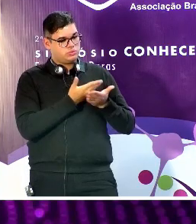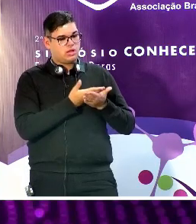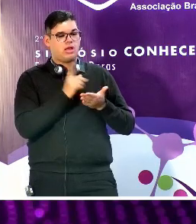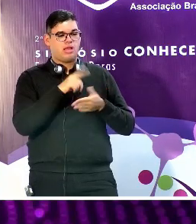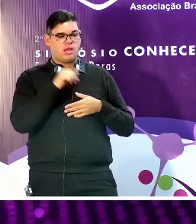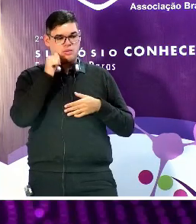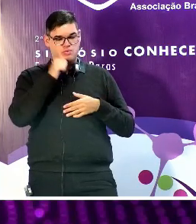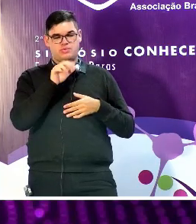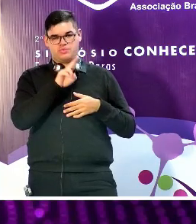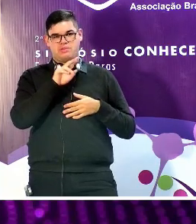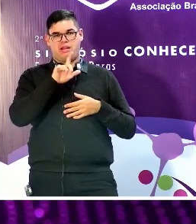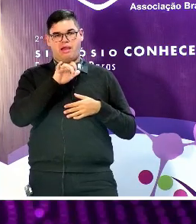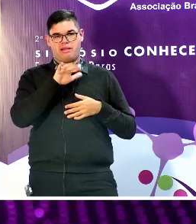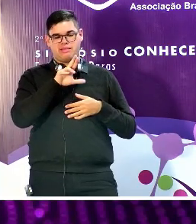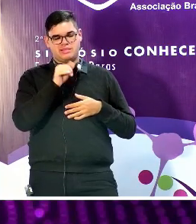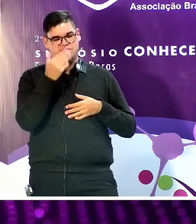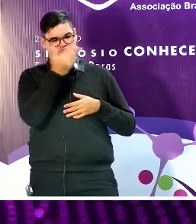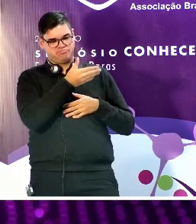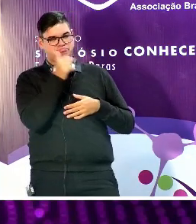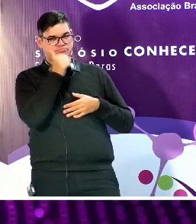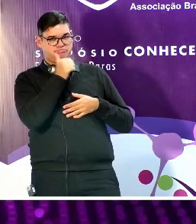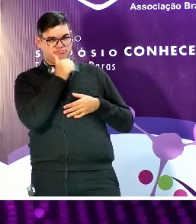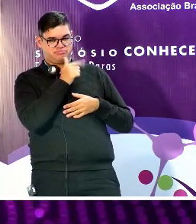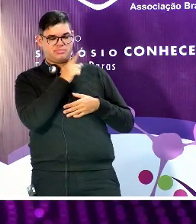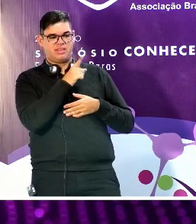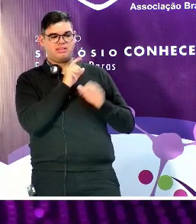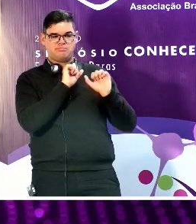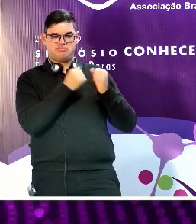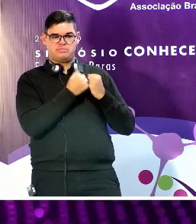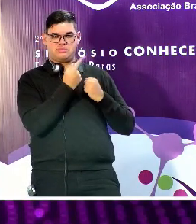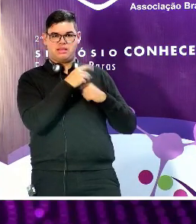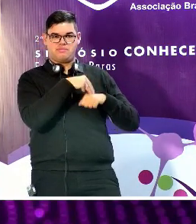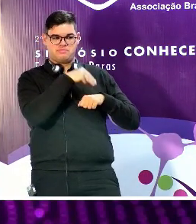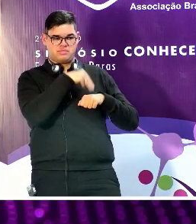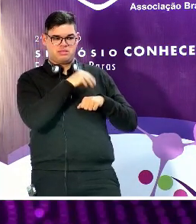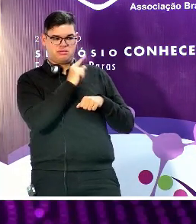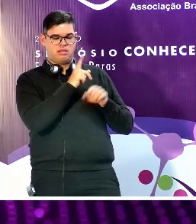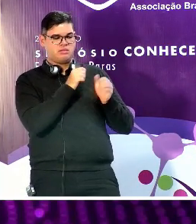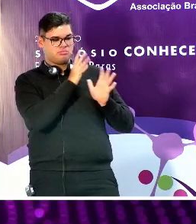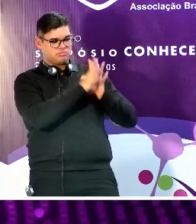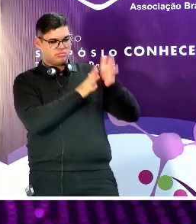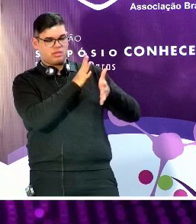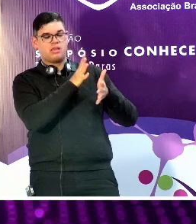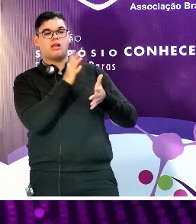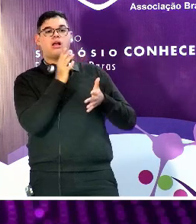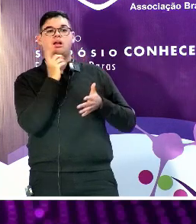mestrado da Larissa, e a gente percebeu que o nosso peptídeo ele conseguia